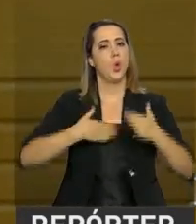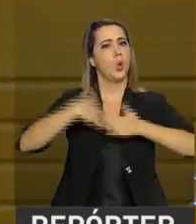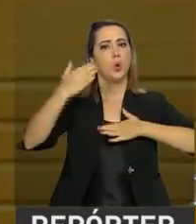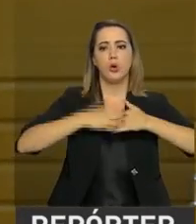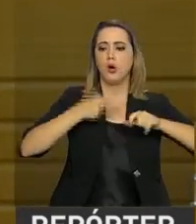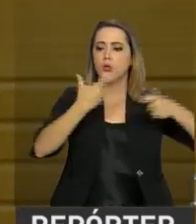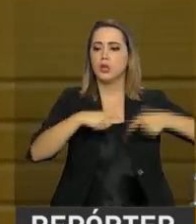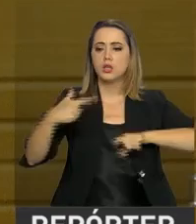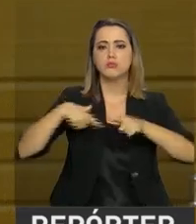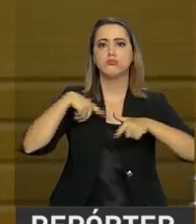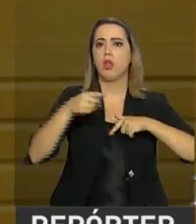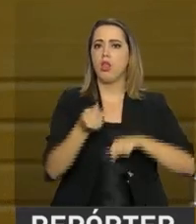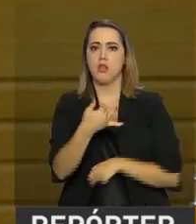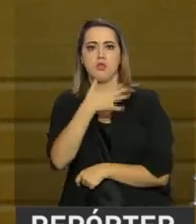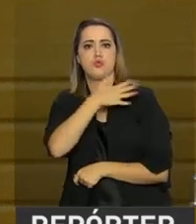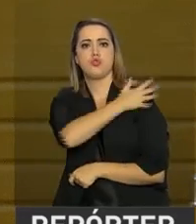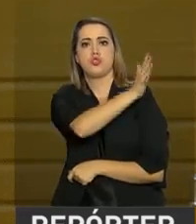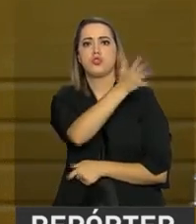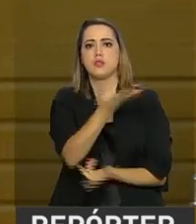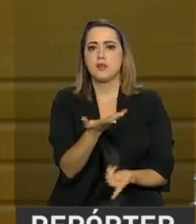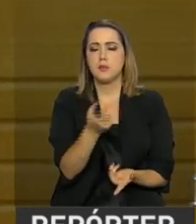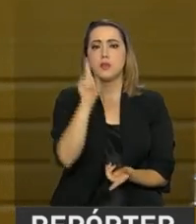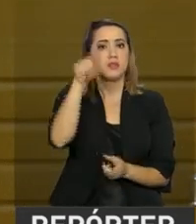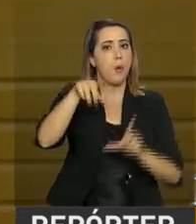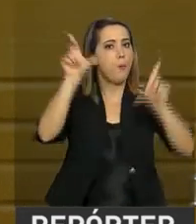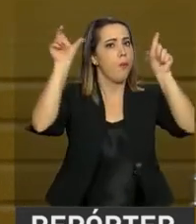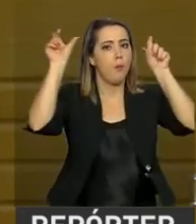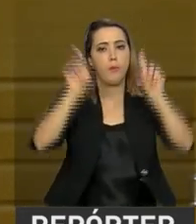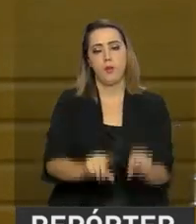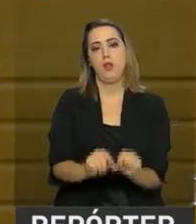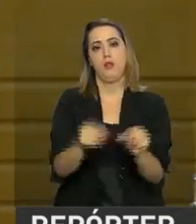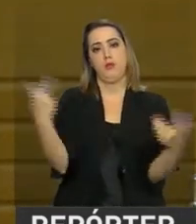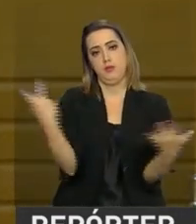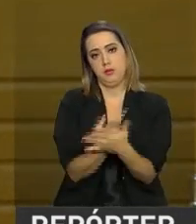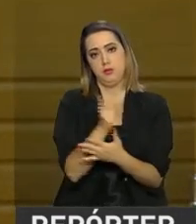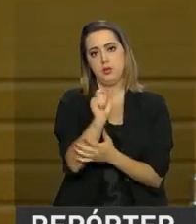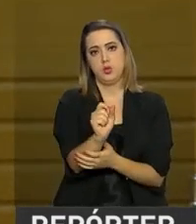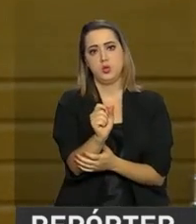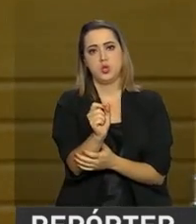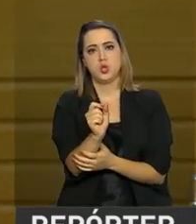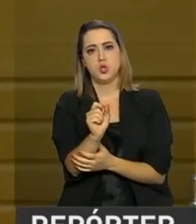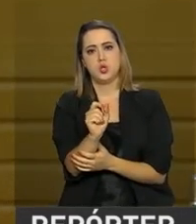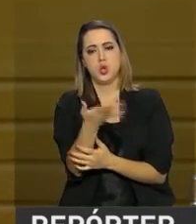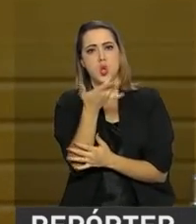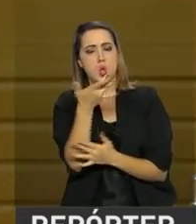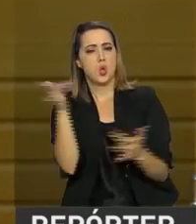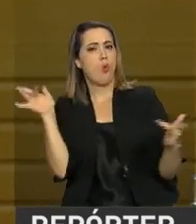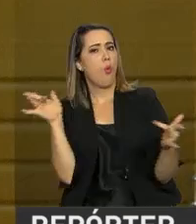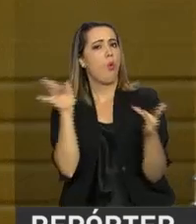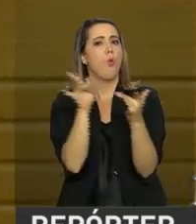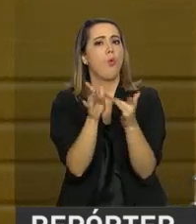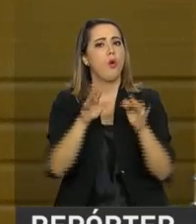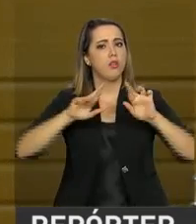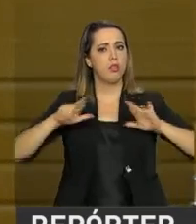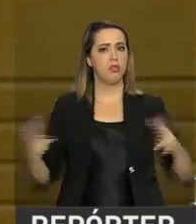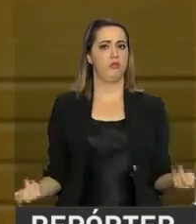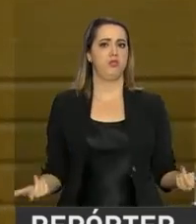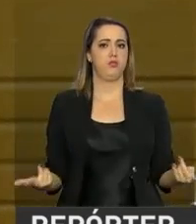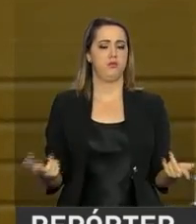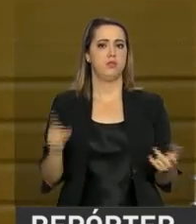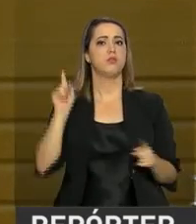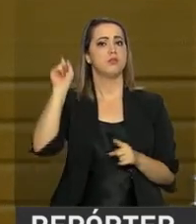discriminação, qualquer forma, por menor que seja, de não aceitação da diversidade,